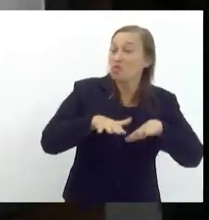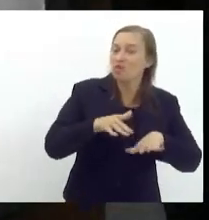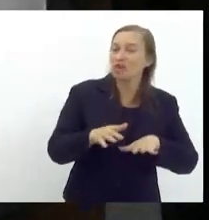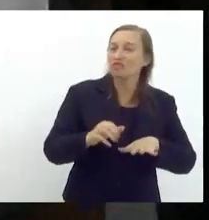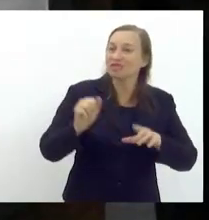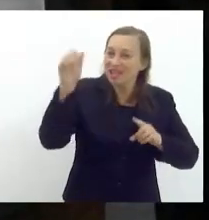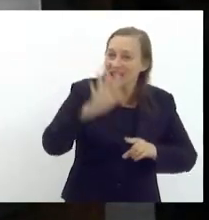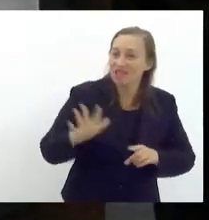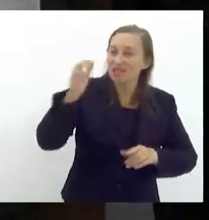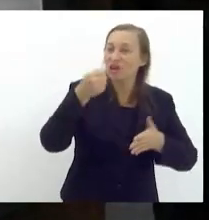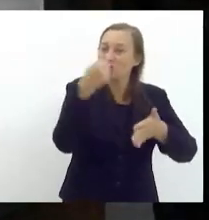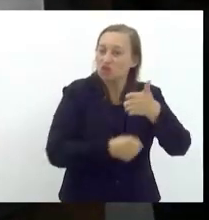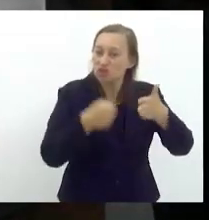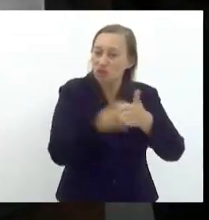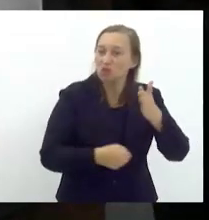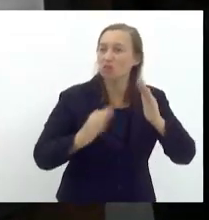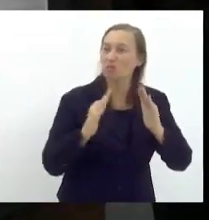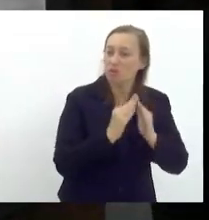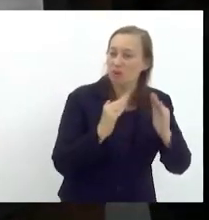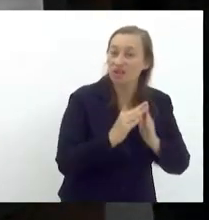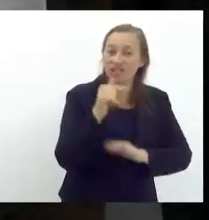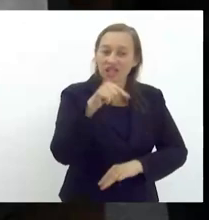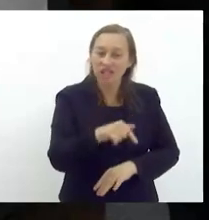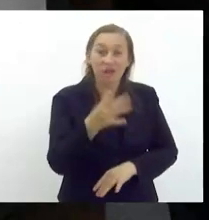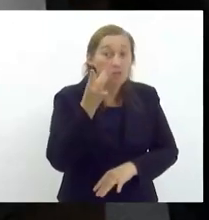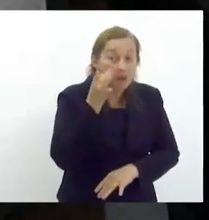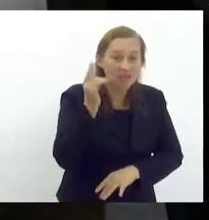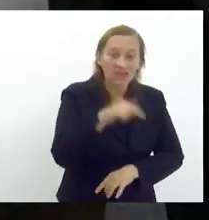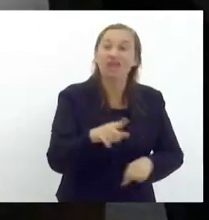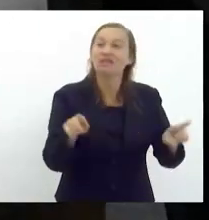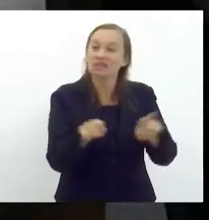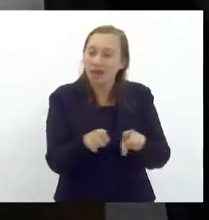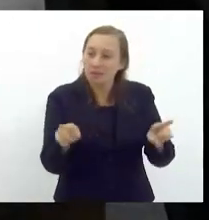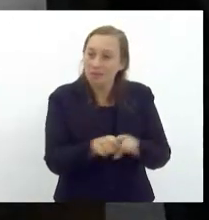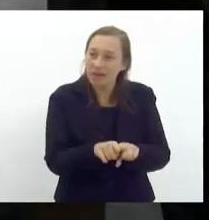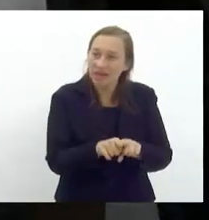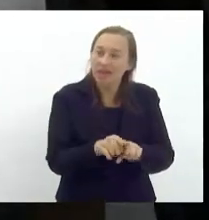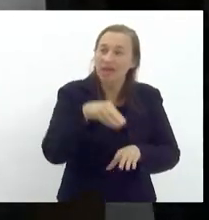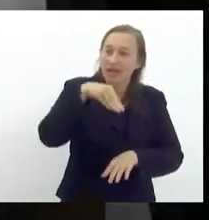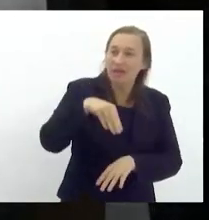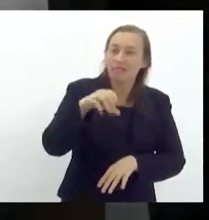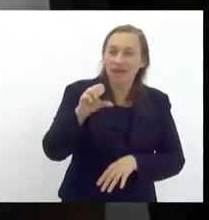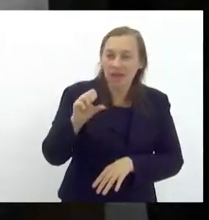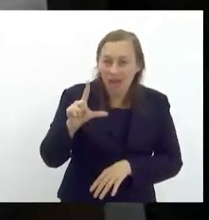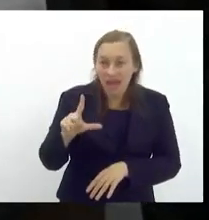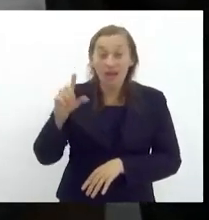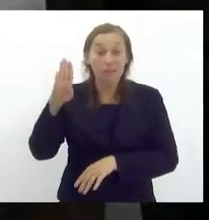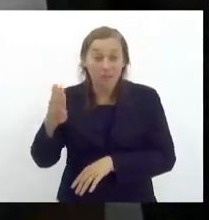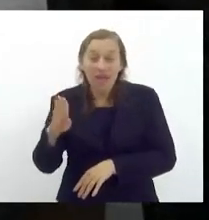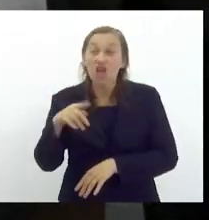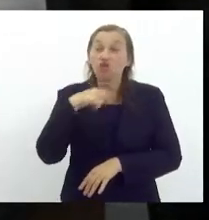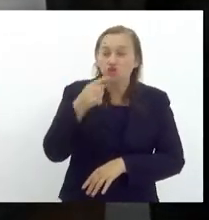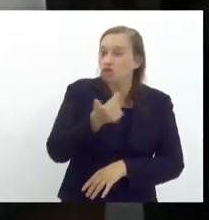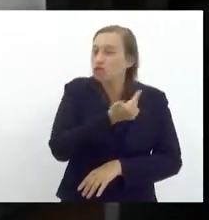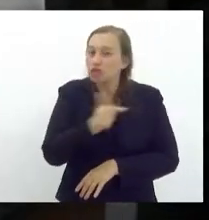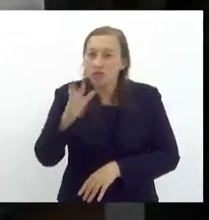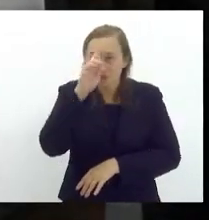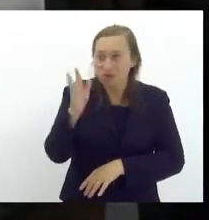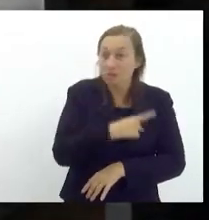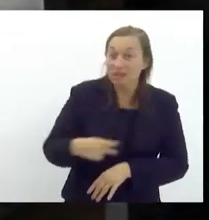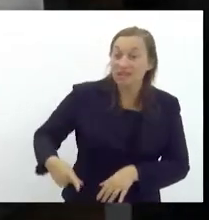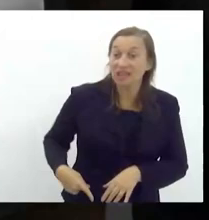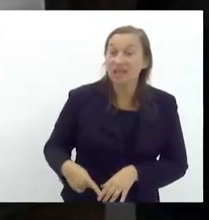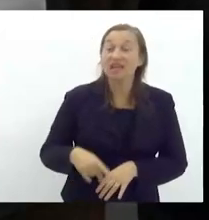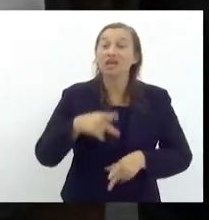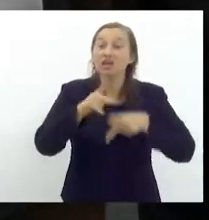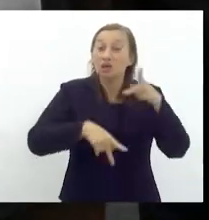Nacional de luta por moradia aqui presente também a o MLB eu não tenho dúvida senhor presidente que